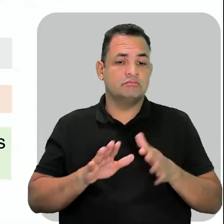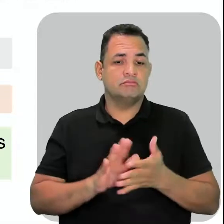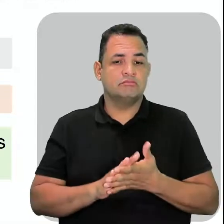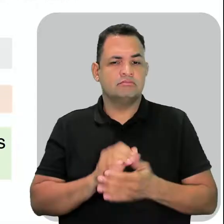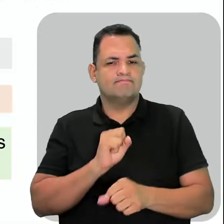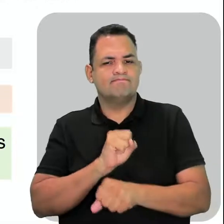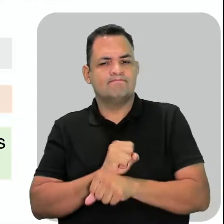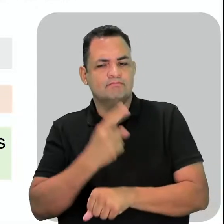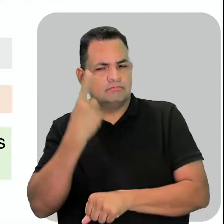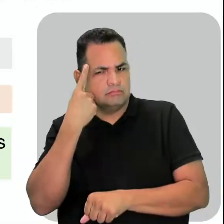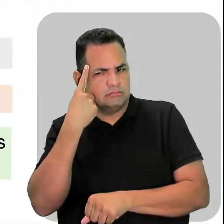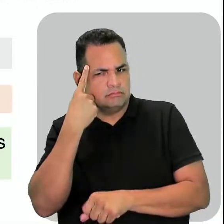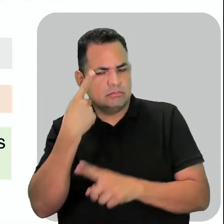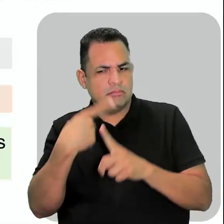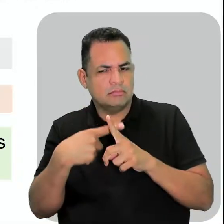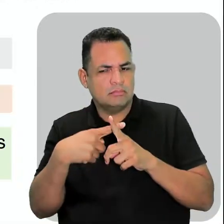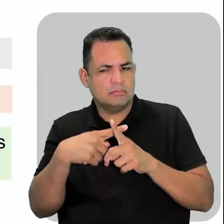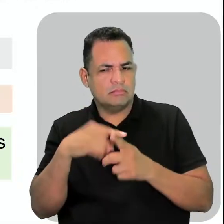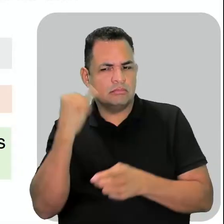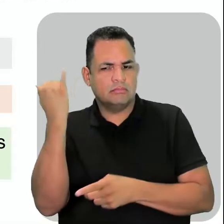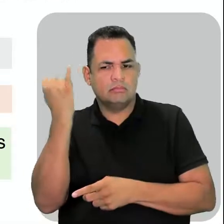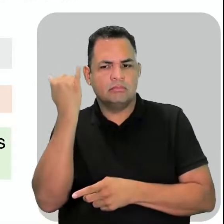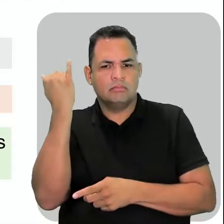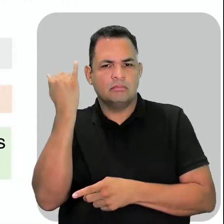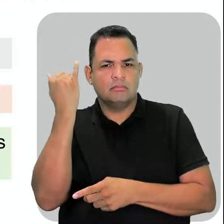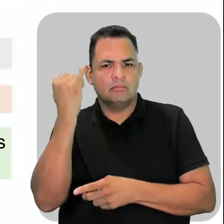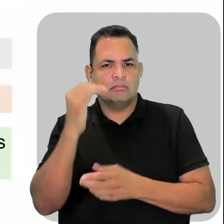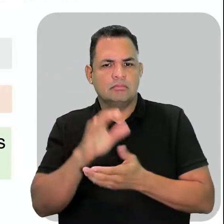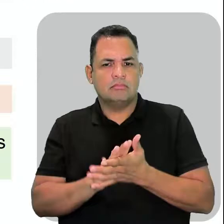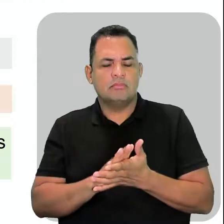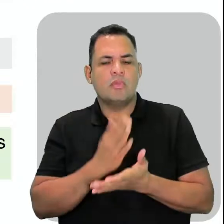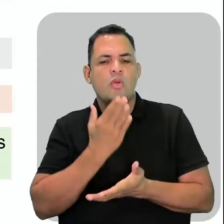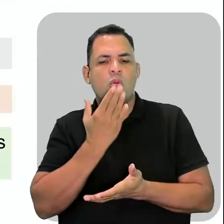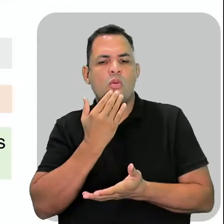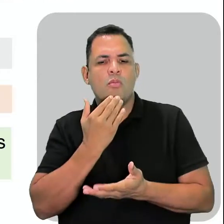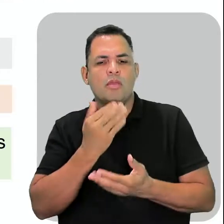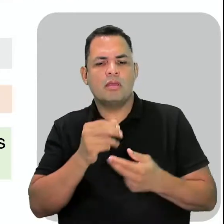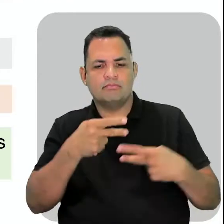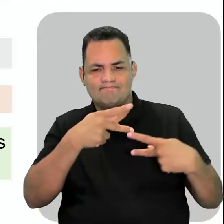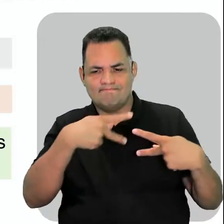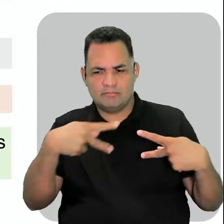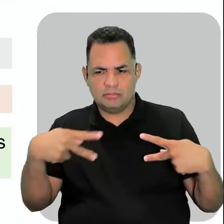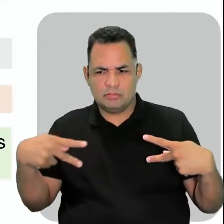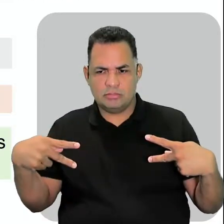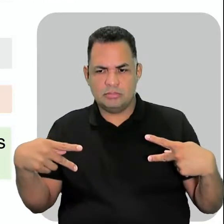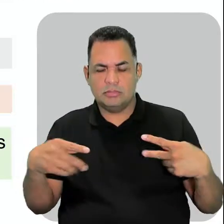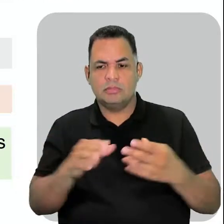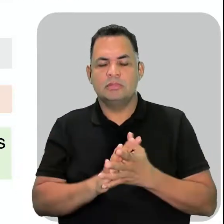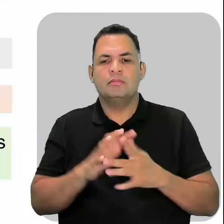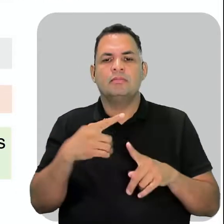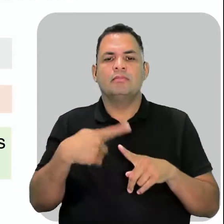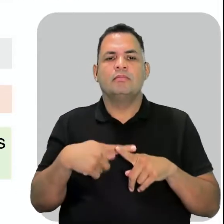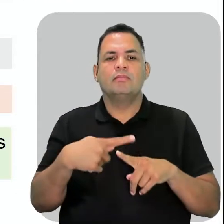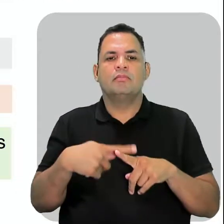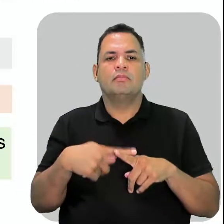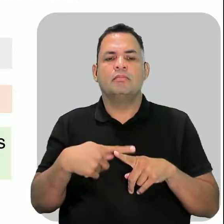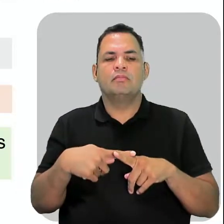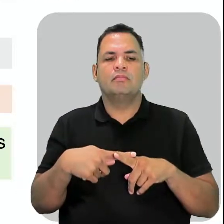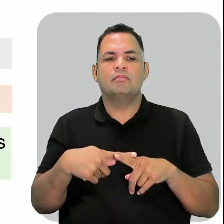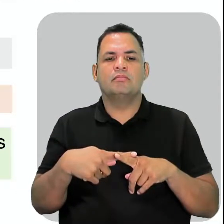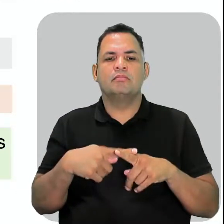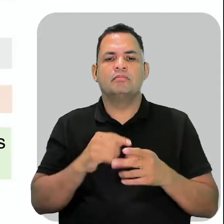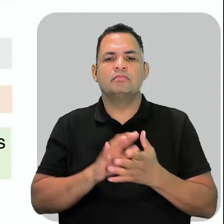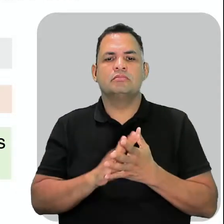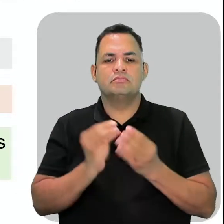para e pensa assim, por que é importante a gente comer proteína? Porque essas proteínas, elas